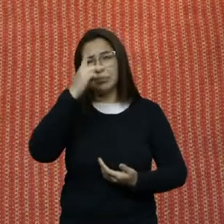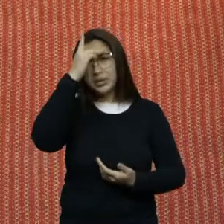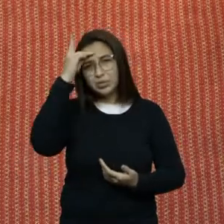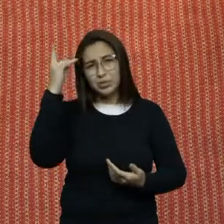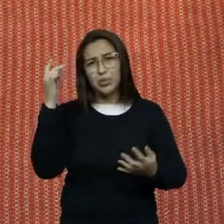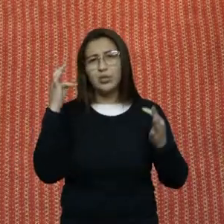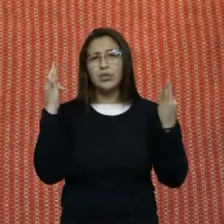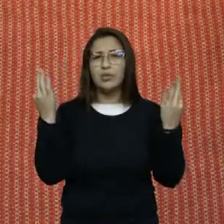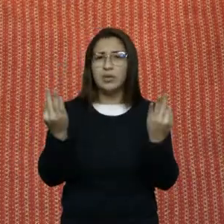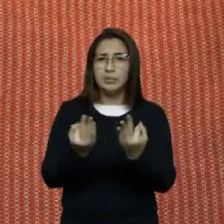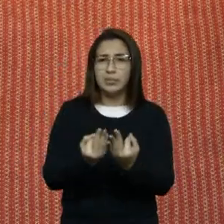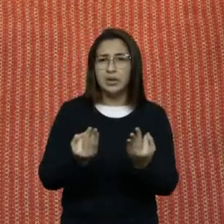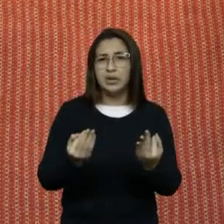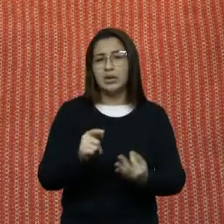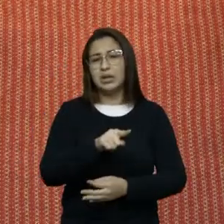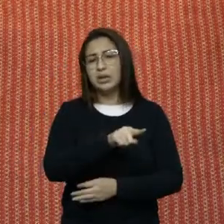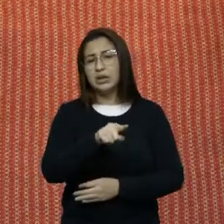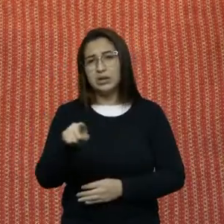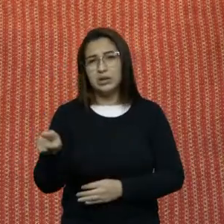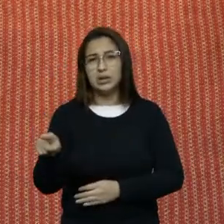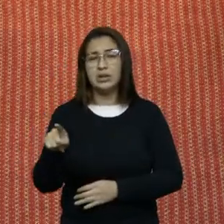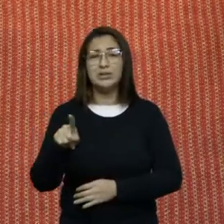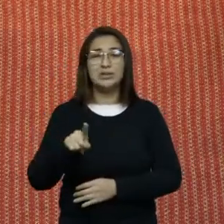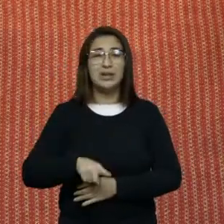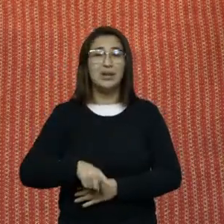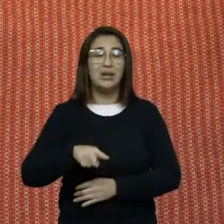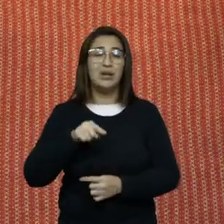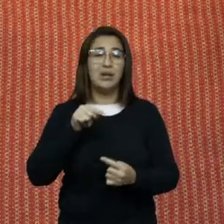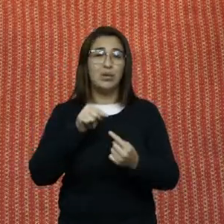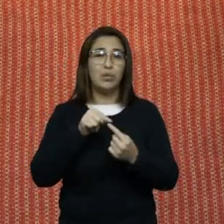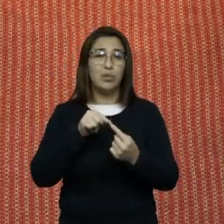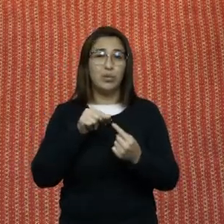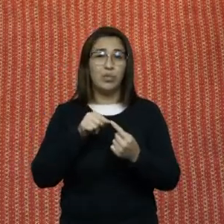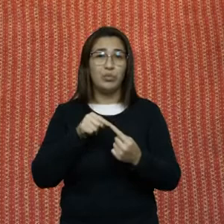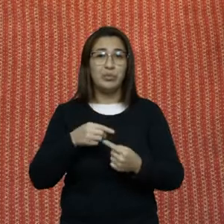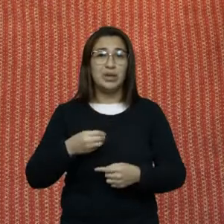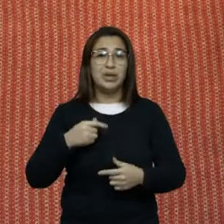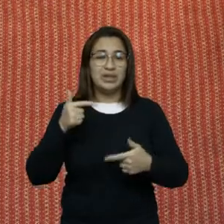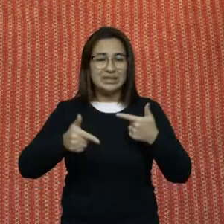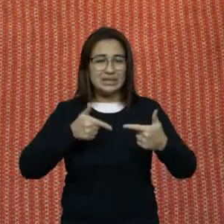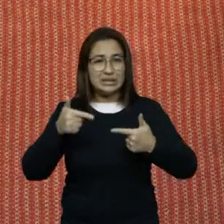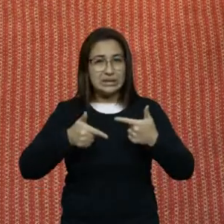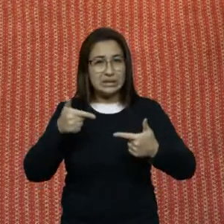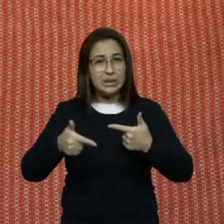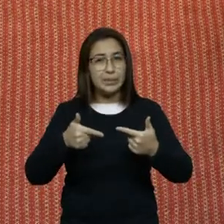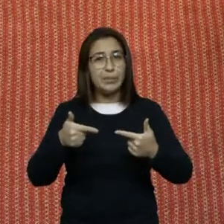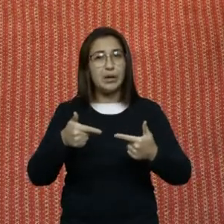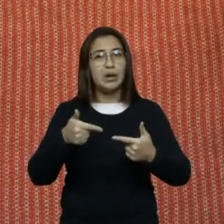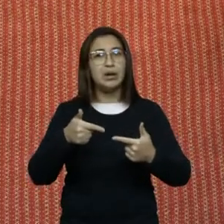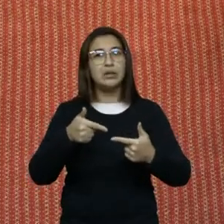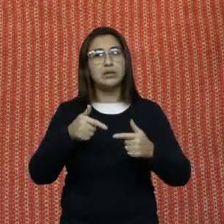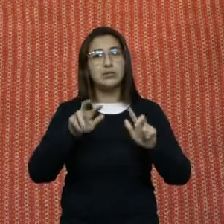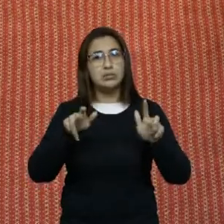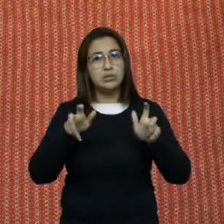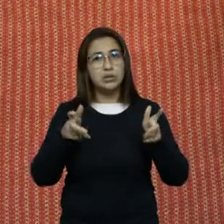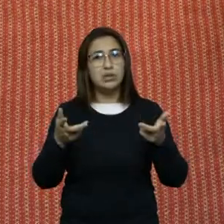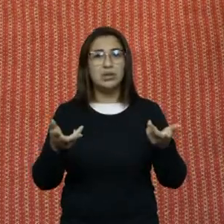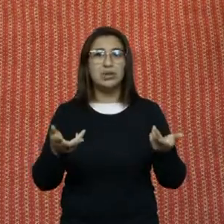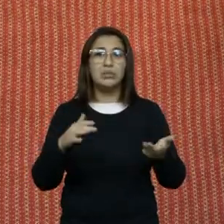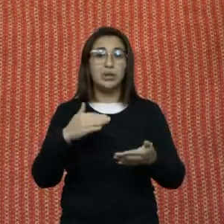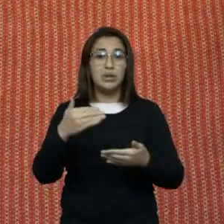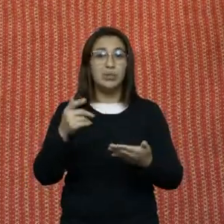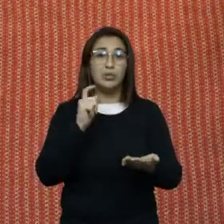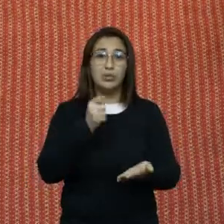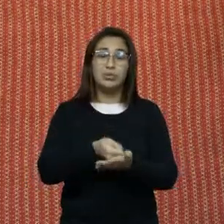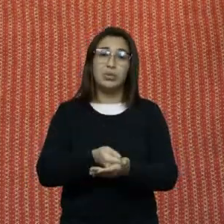famílias são tanto pessoas que vivem desses negócios como que vão pagar mais caro na ponta eu vou repetir para os